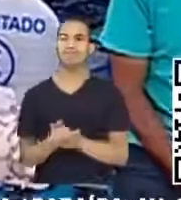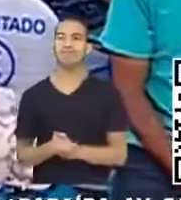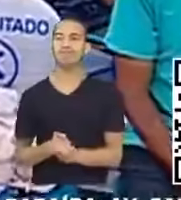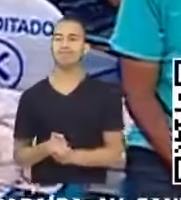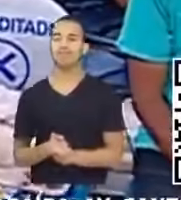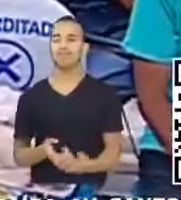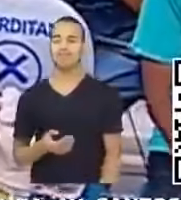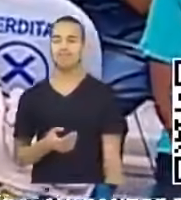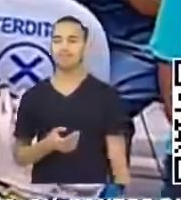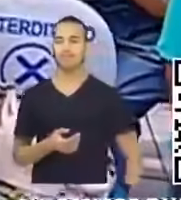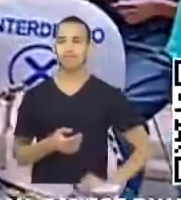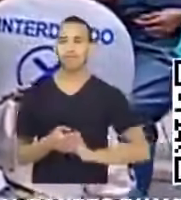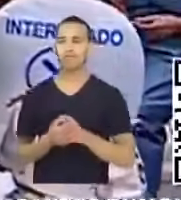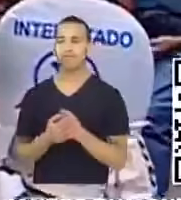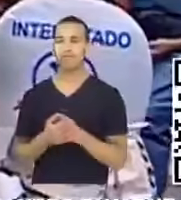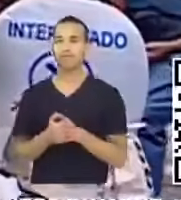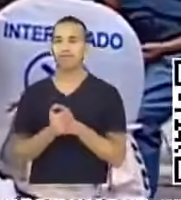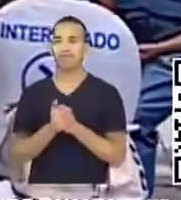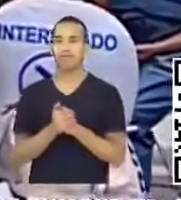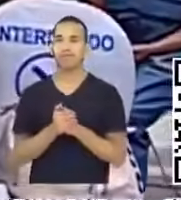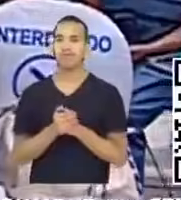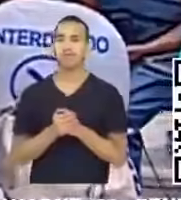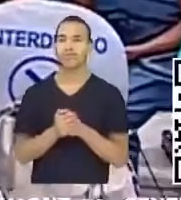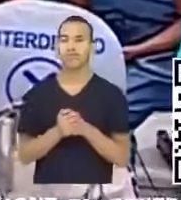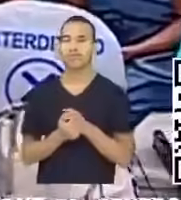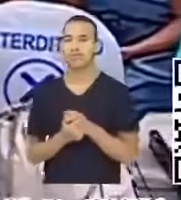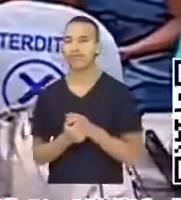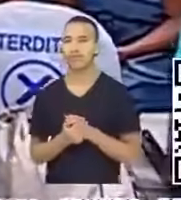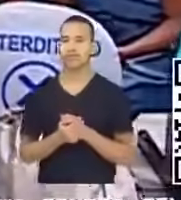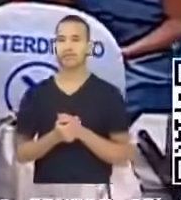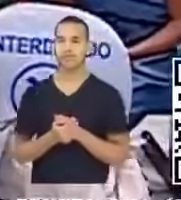E aí E aí